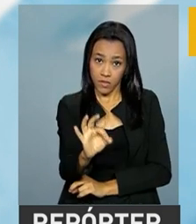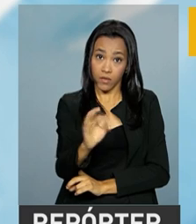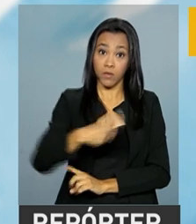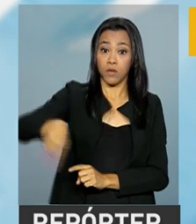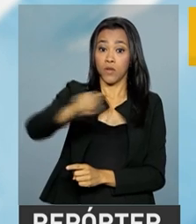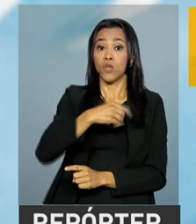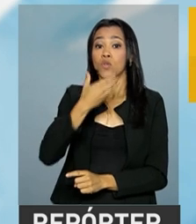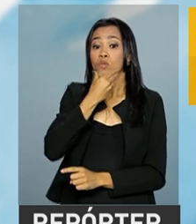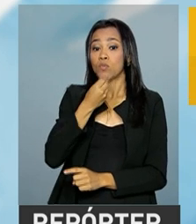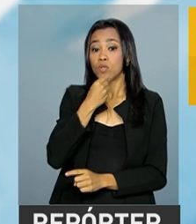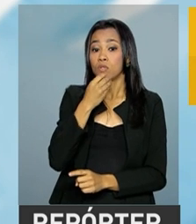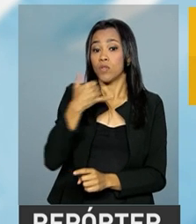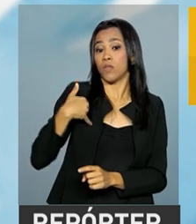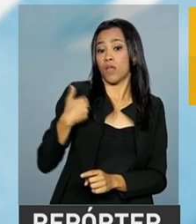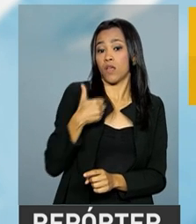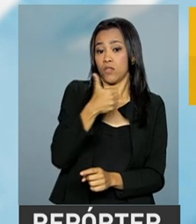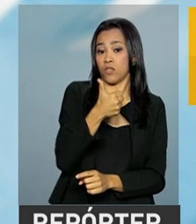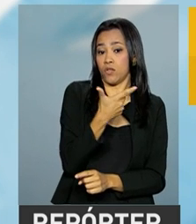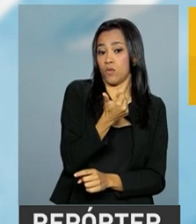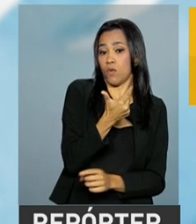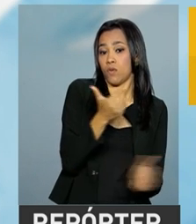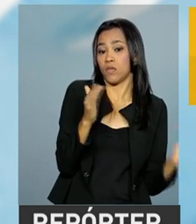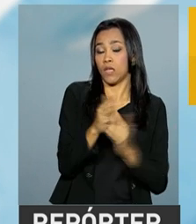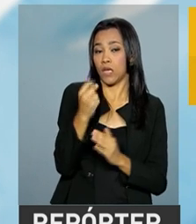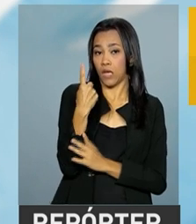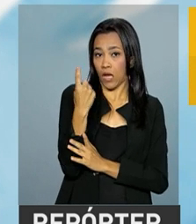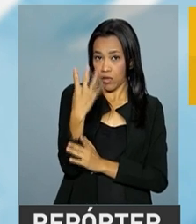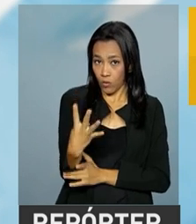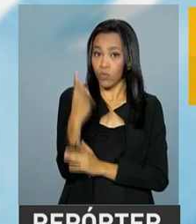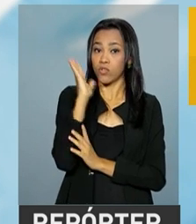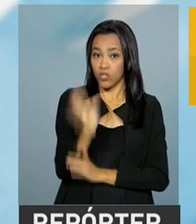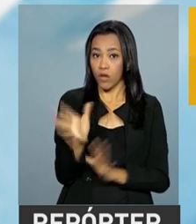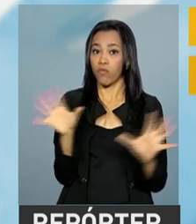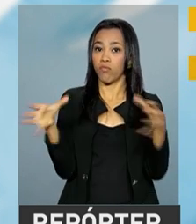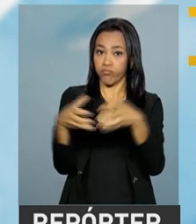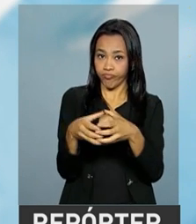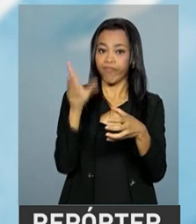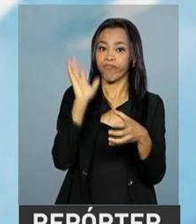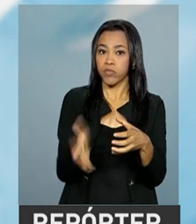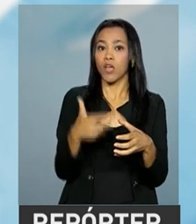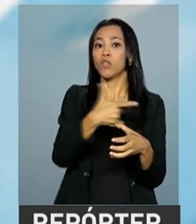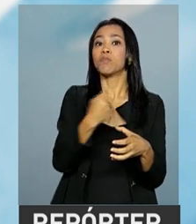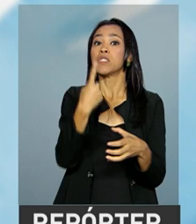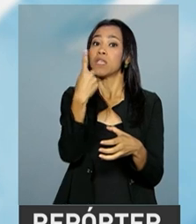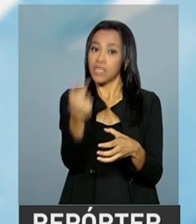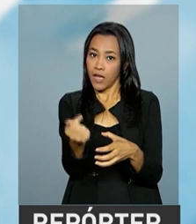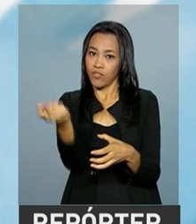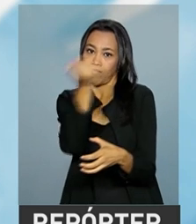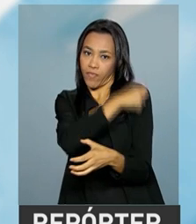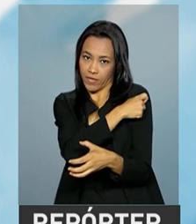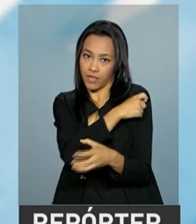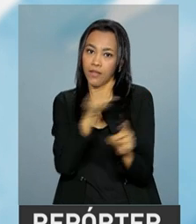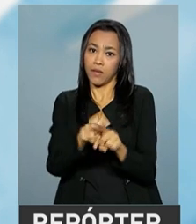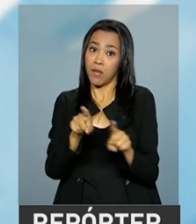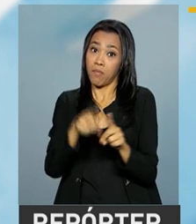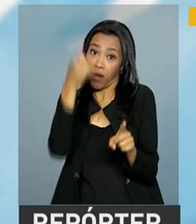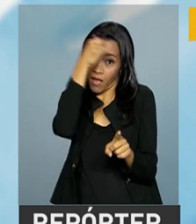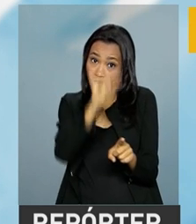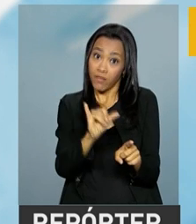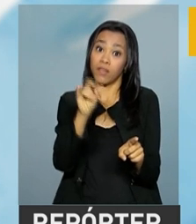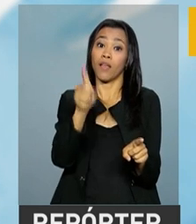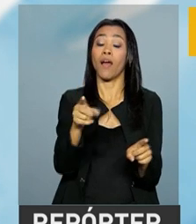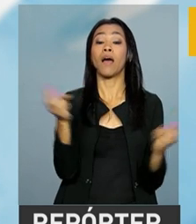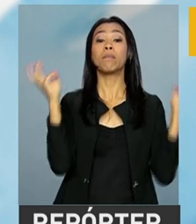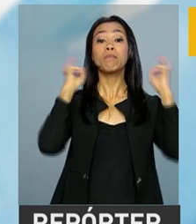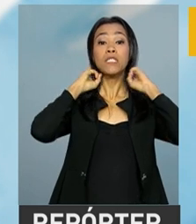meninos de 12 a 14 anos também foram incluídos nessa vacinação em 2017 já para para prevenir a minigite